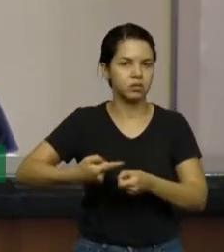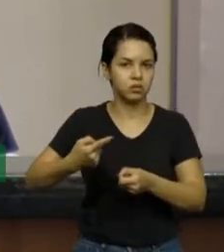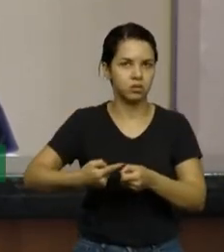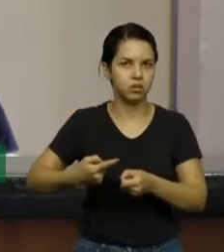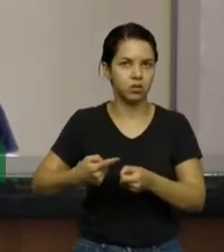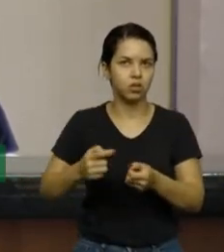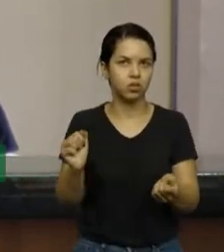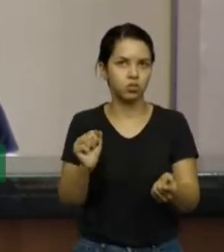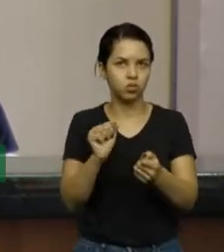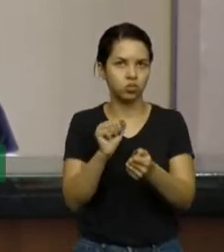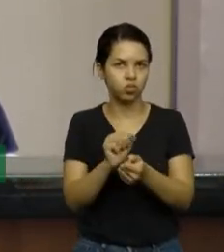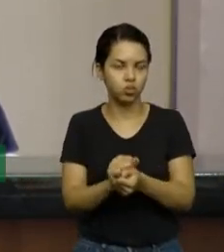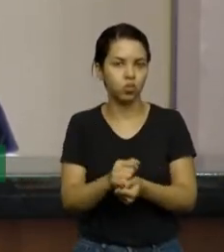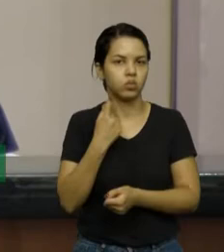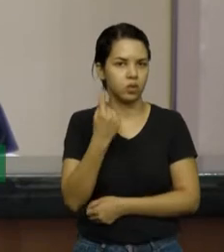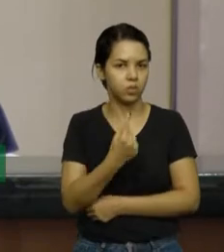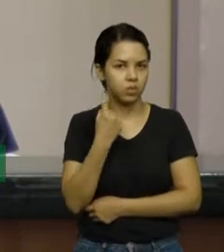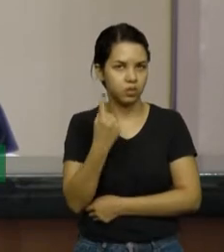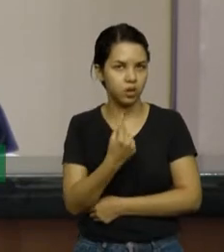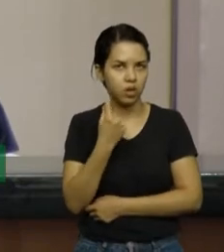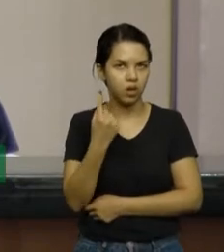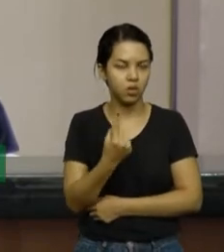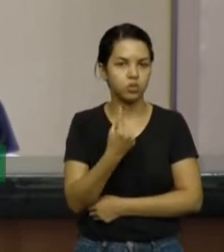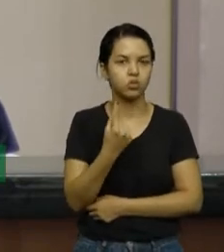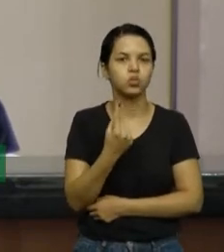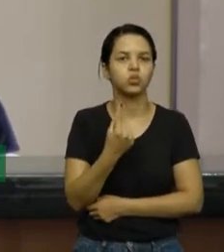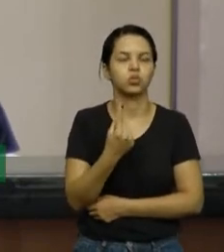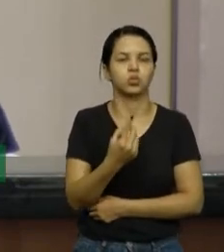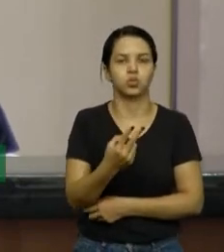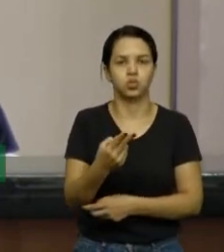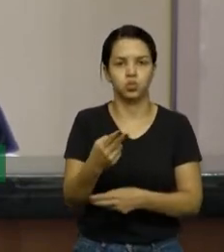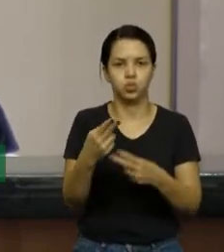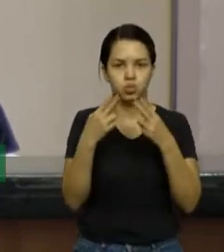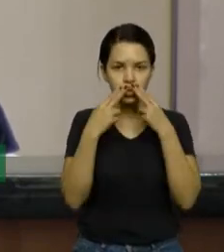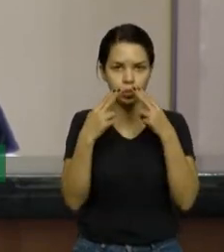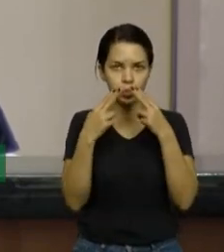acompanhados aí pelo deputado Romil Timpton.